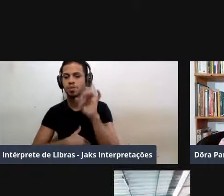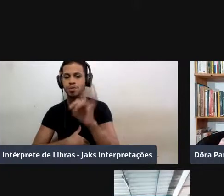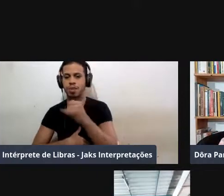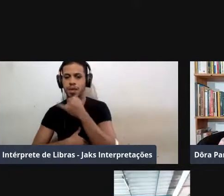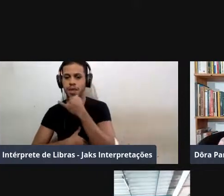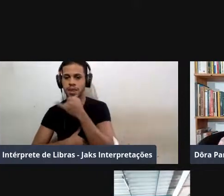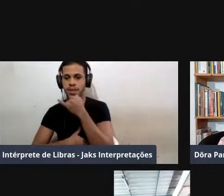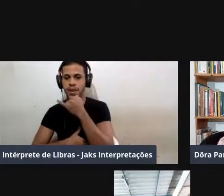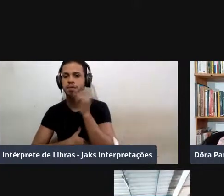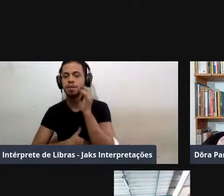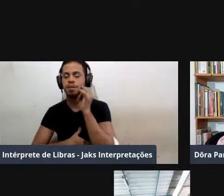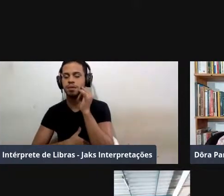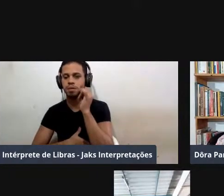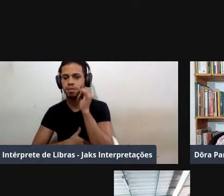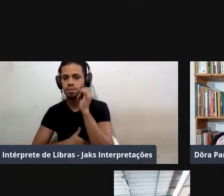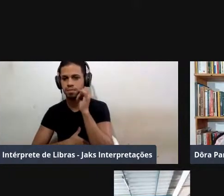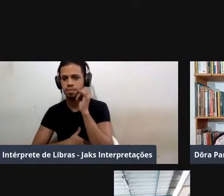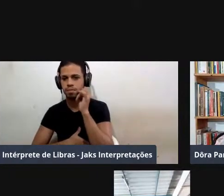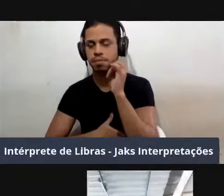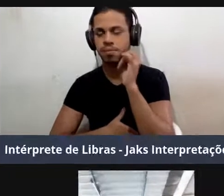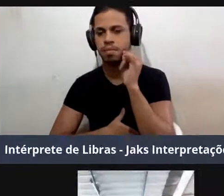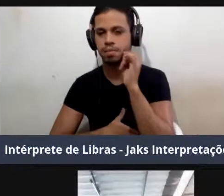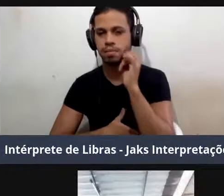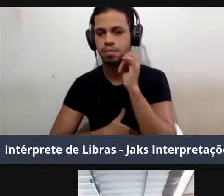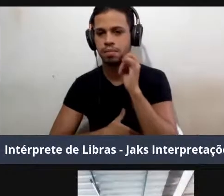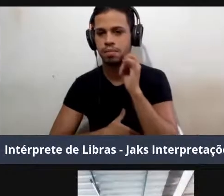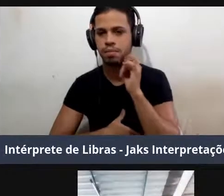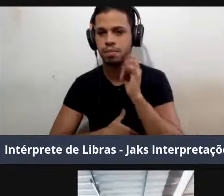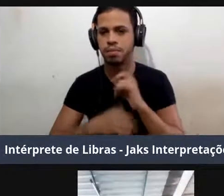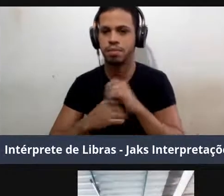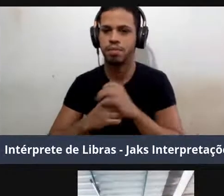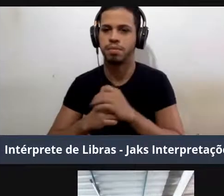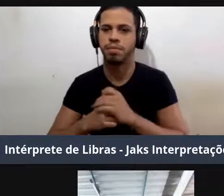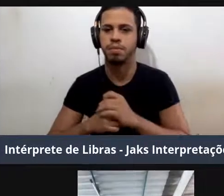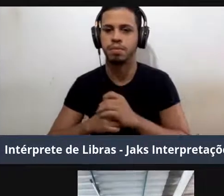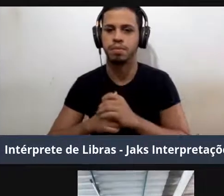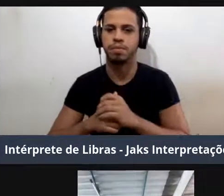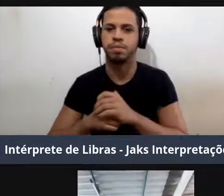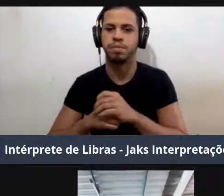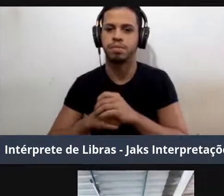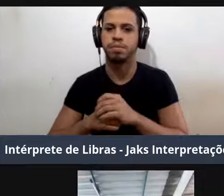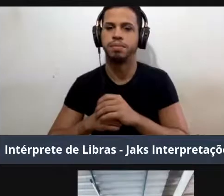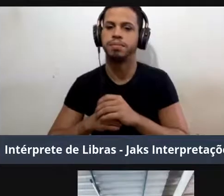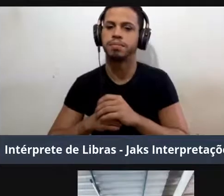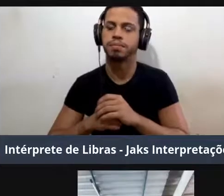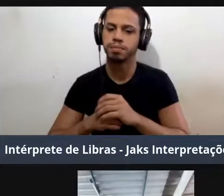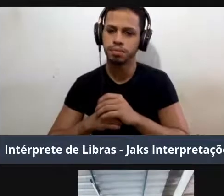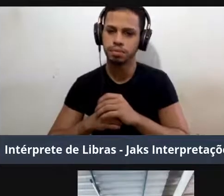novo. Não, é dona Dores que está com duas vezes agora.